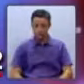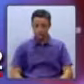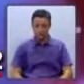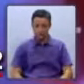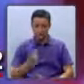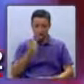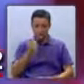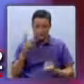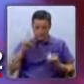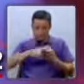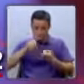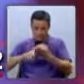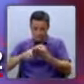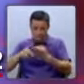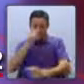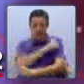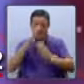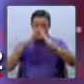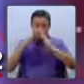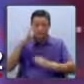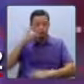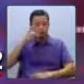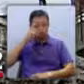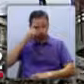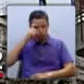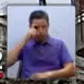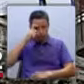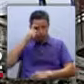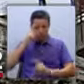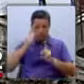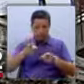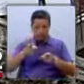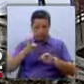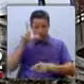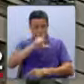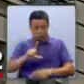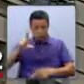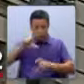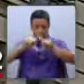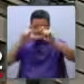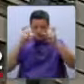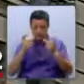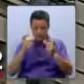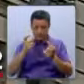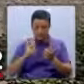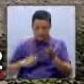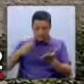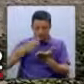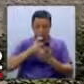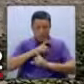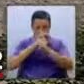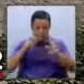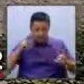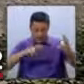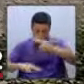As finanças penhoraram a casa de José Sócrates. O apartamento na rua Brancamp, em Lisboa, serve agora de garantia para o pagamento de uma dívida fiscal